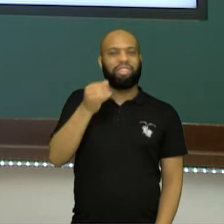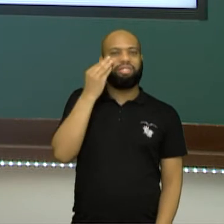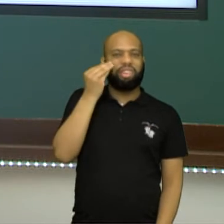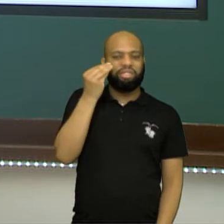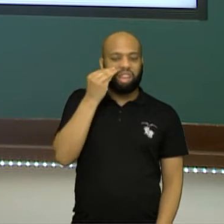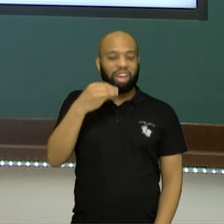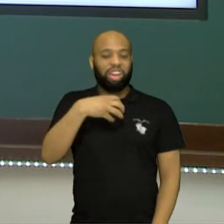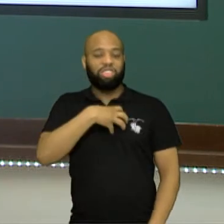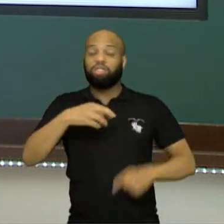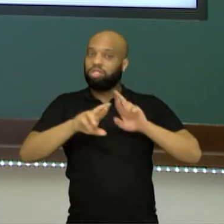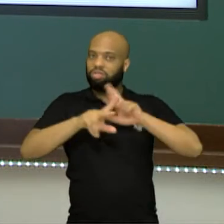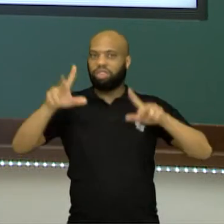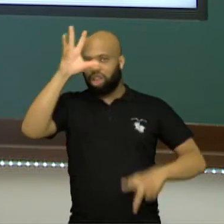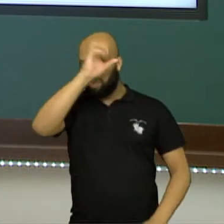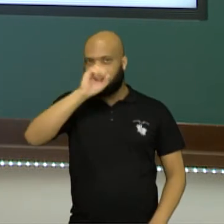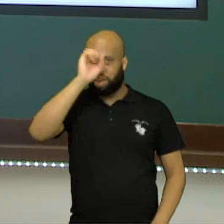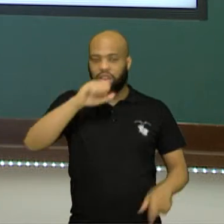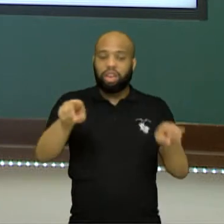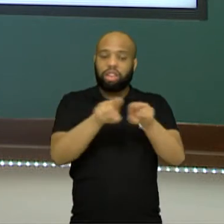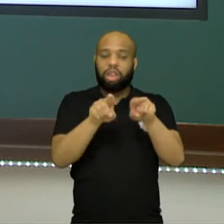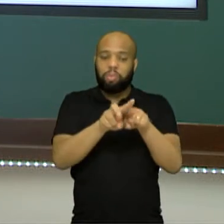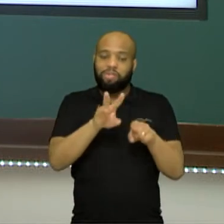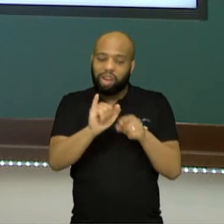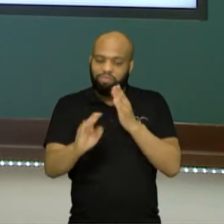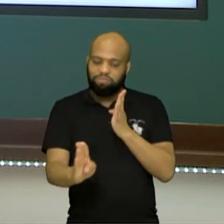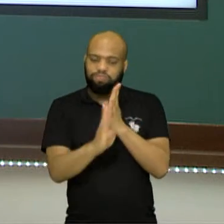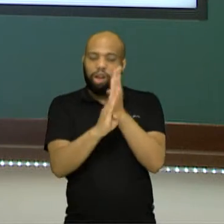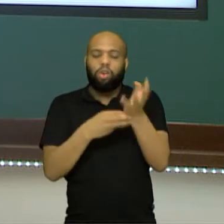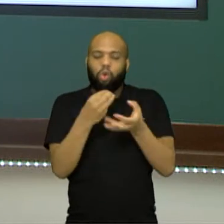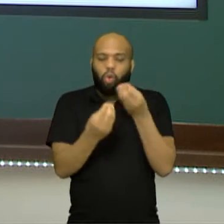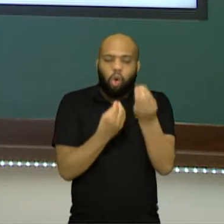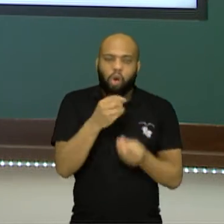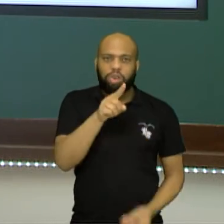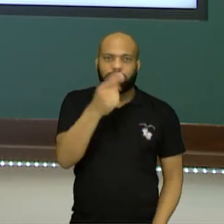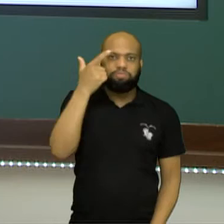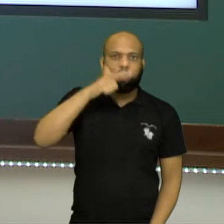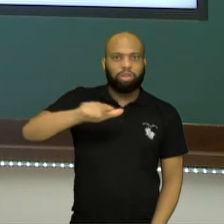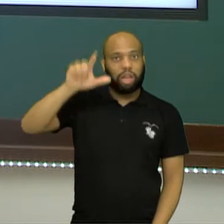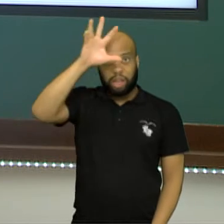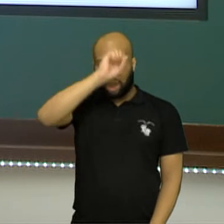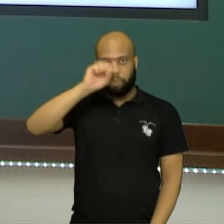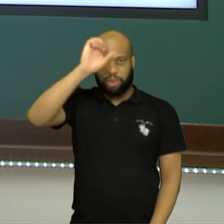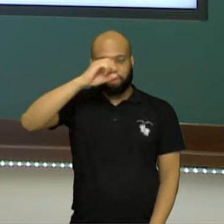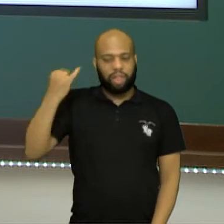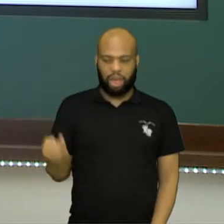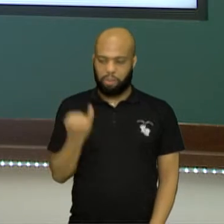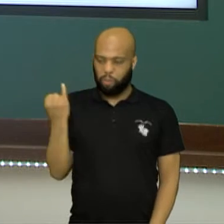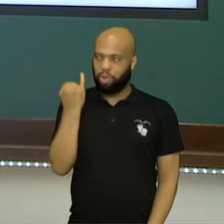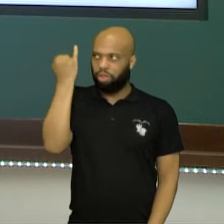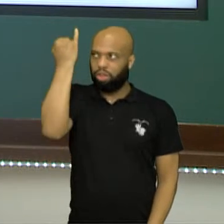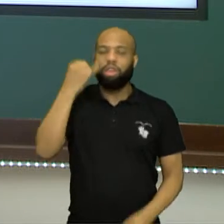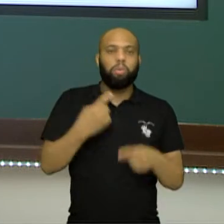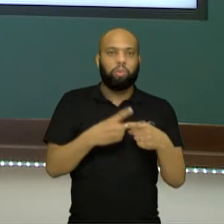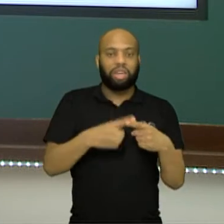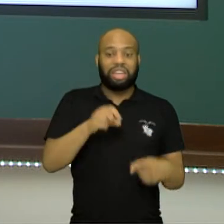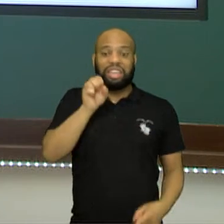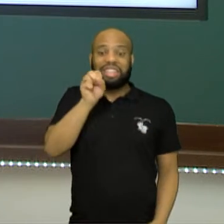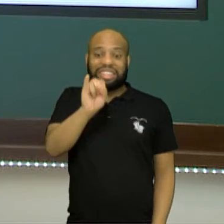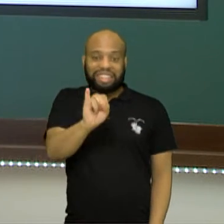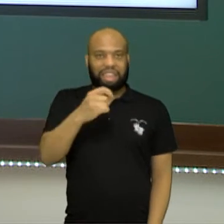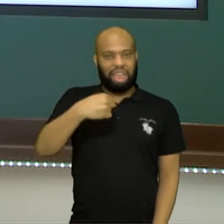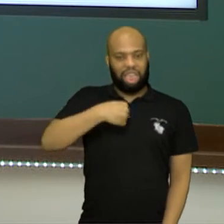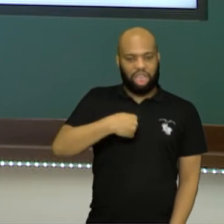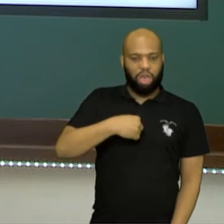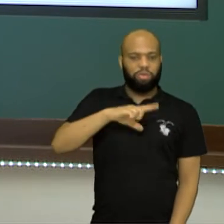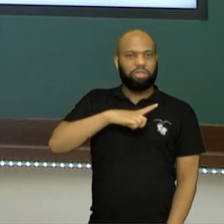aprender, identificar como você consegue um melhor aprendizado é importante para você. Se eu tenho maior facilidade de tal maneira